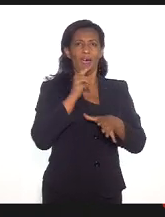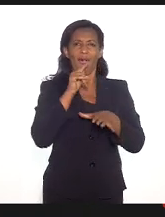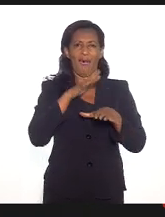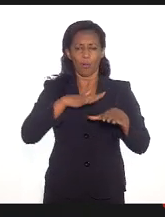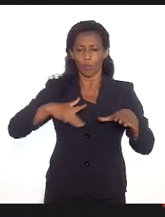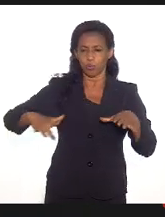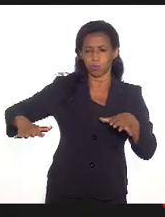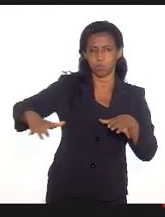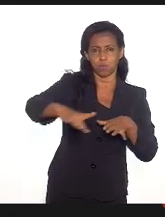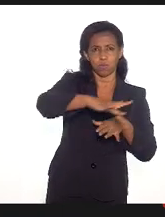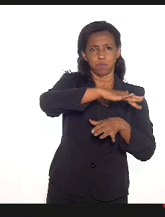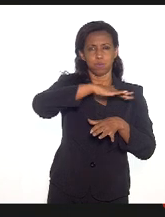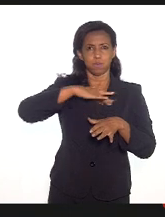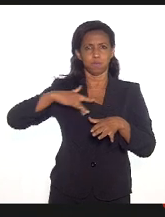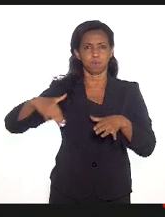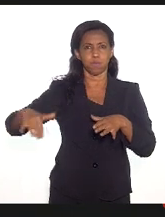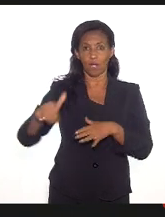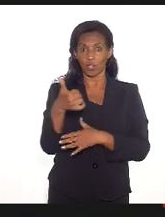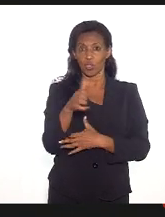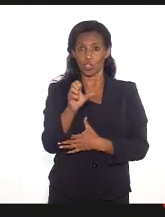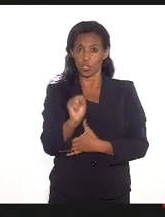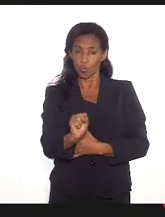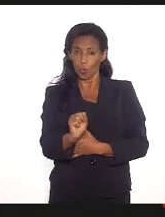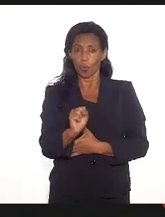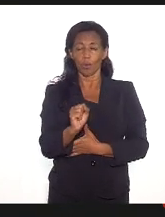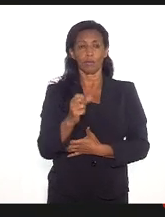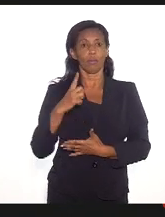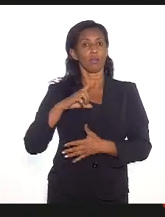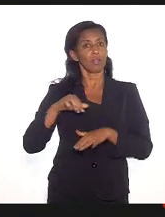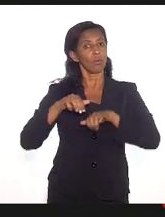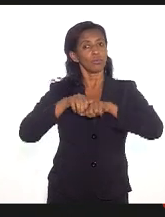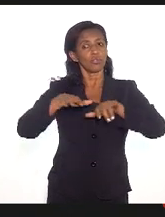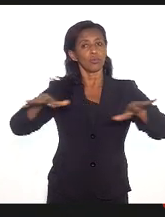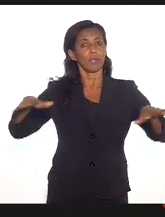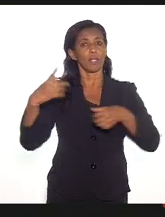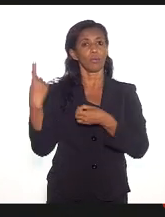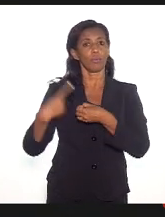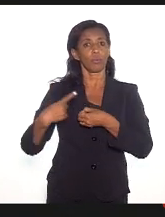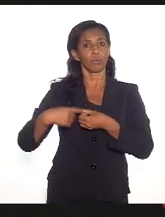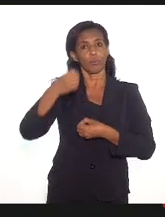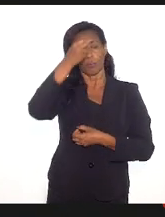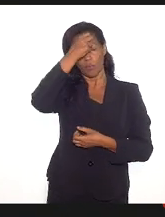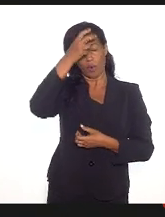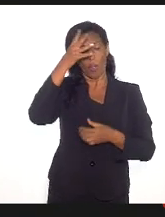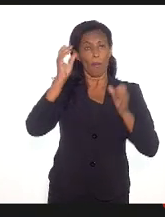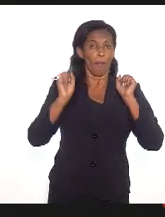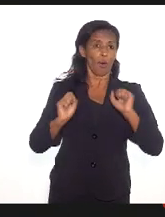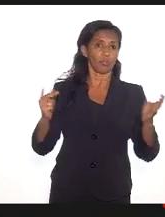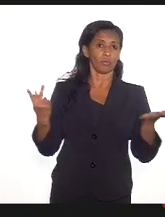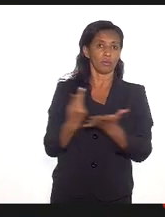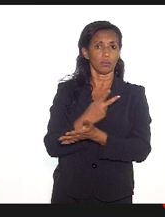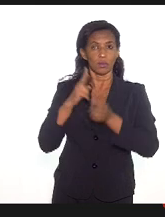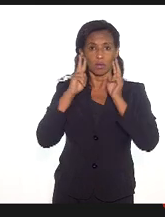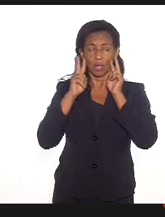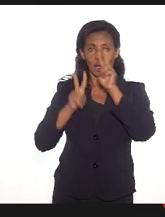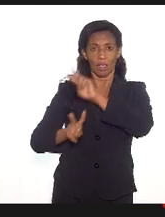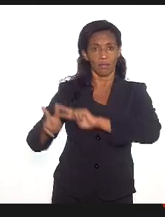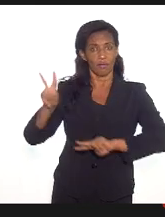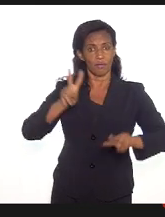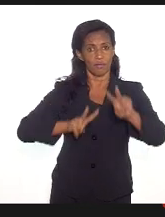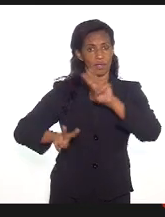Guanabara estão distribuídos por vários municípios. Então, pode ser que a visão de